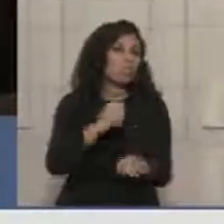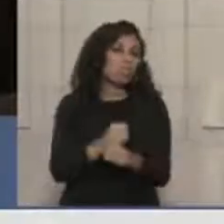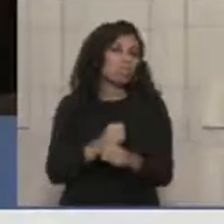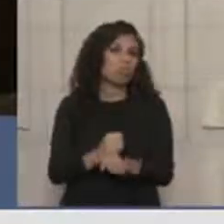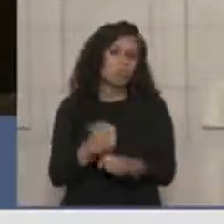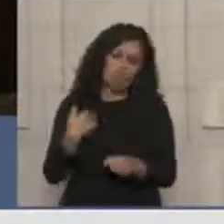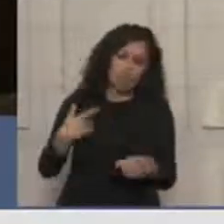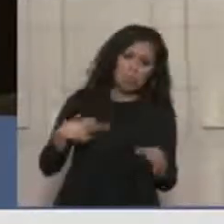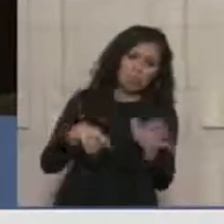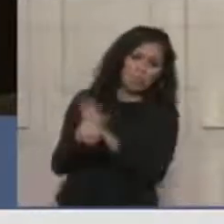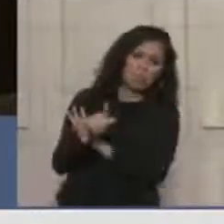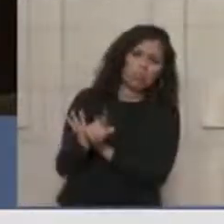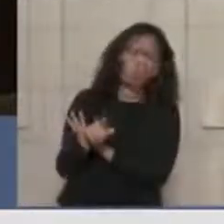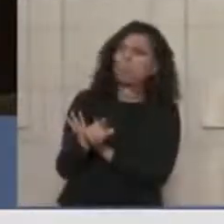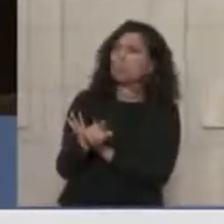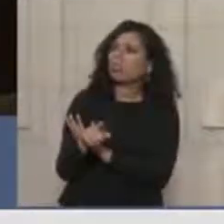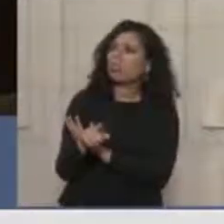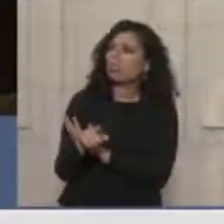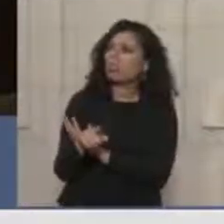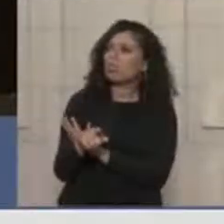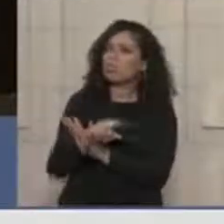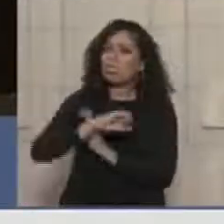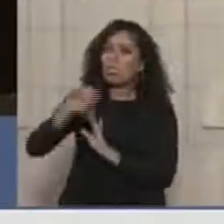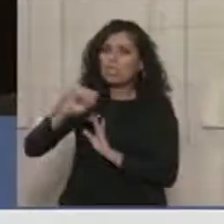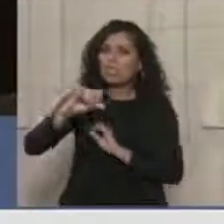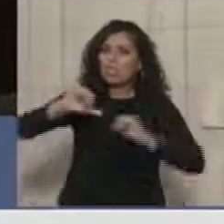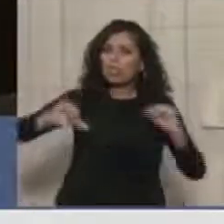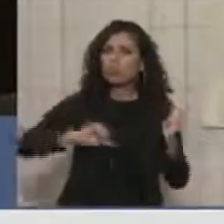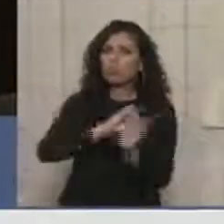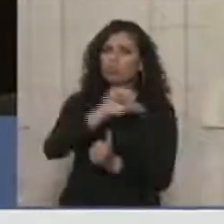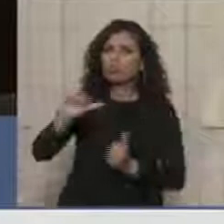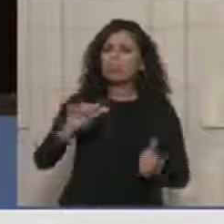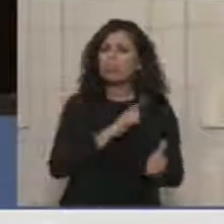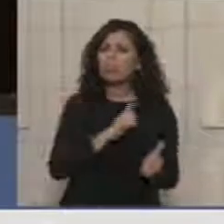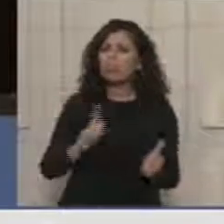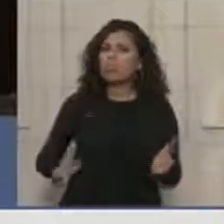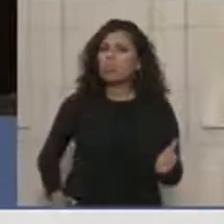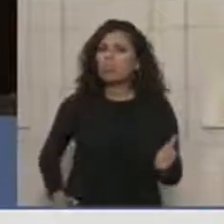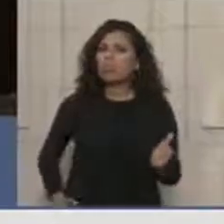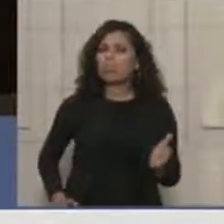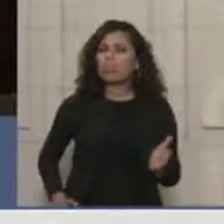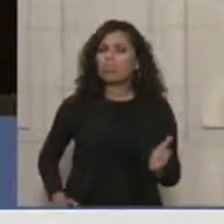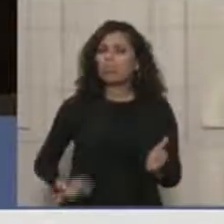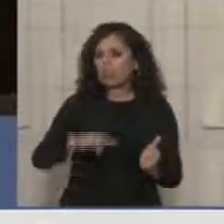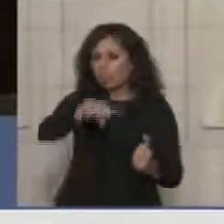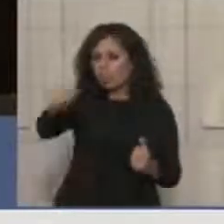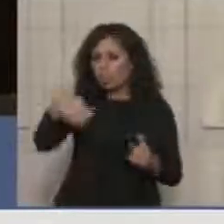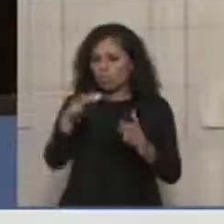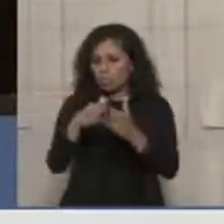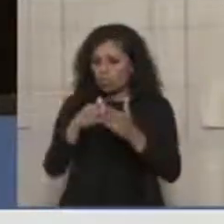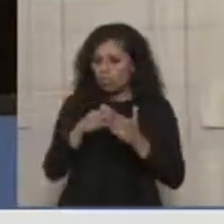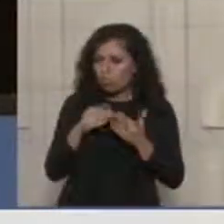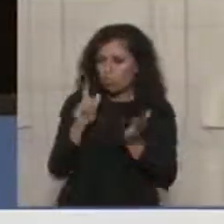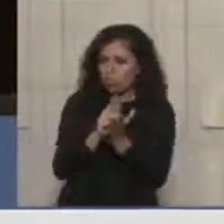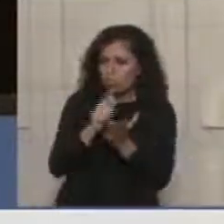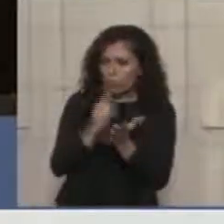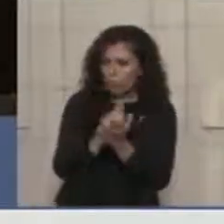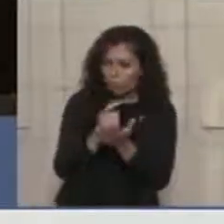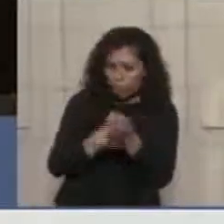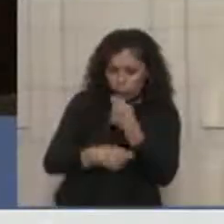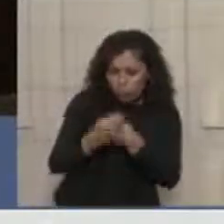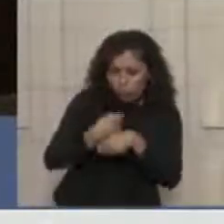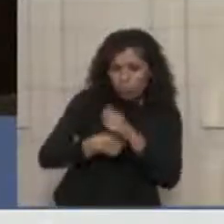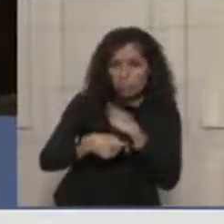eu questionei se durante a transição foi solicitado os documentos